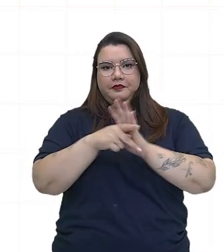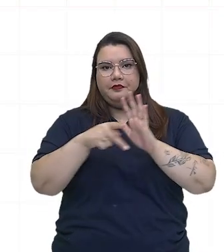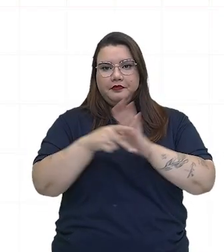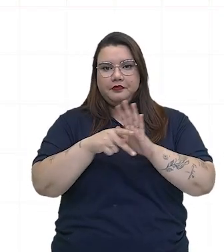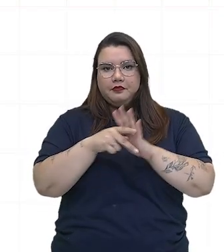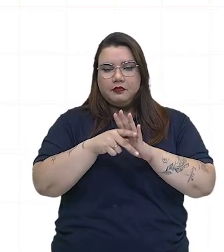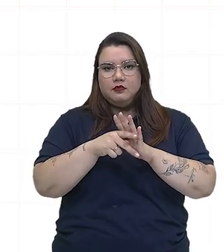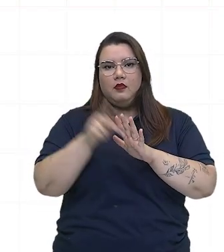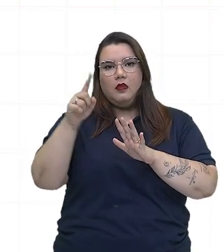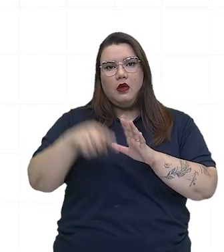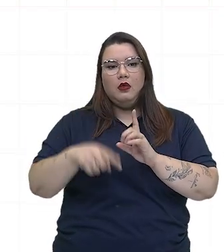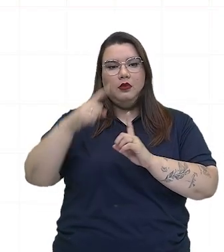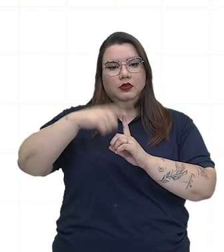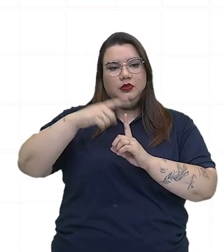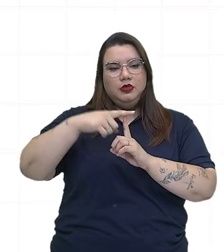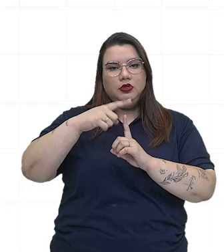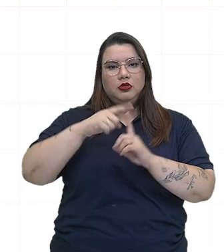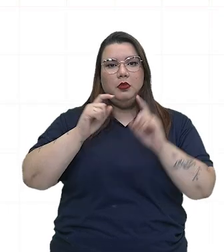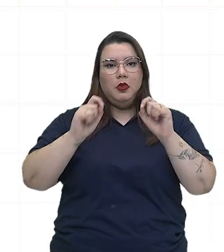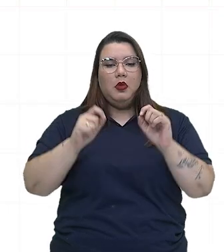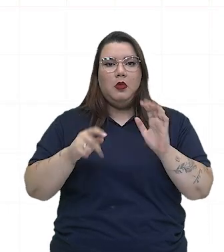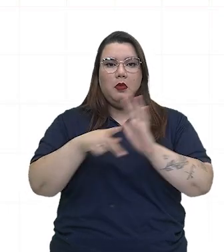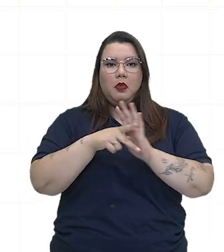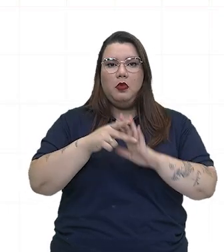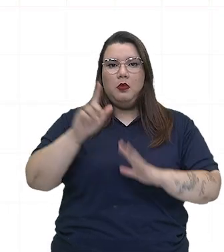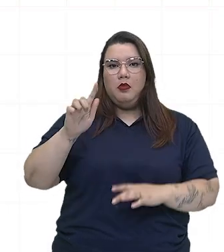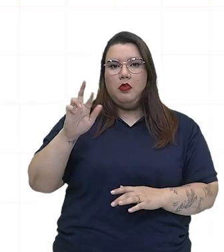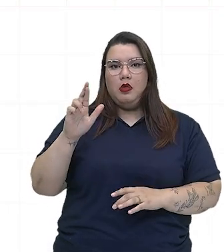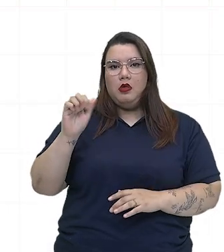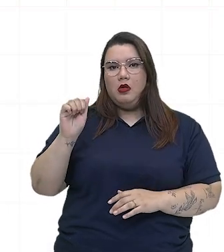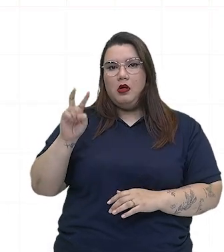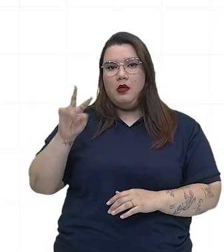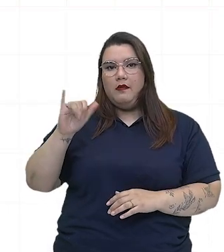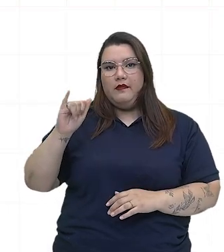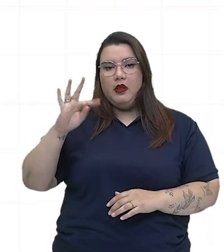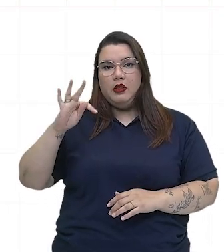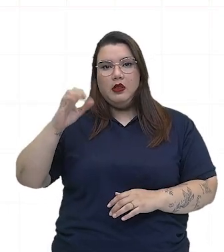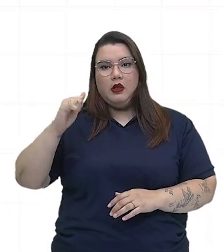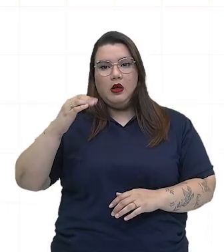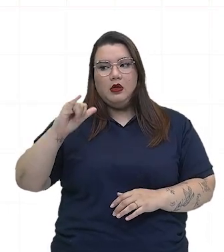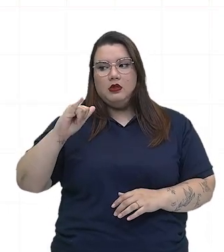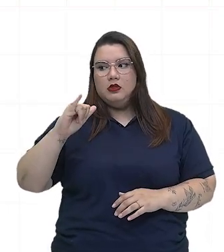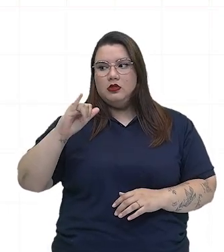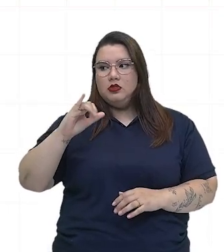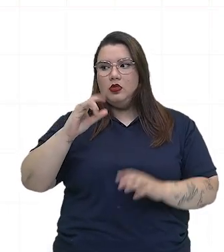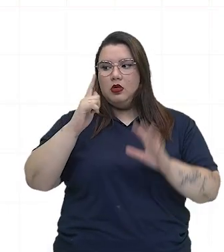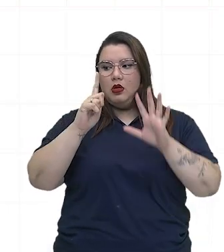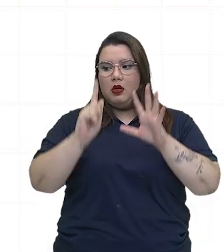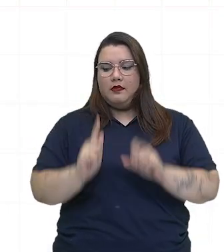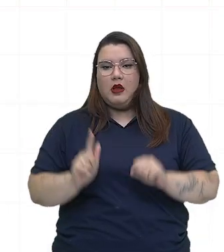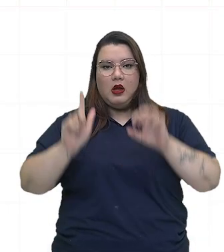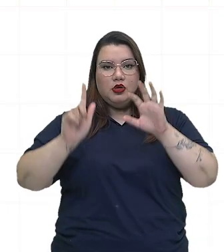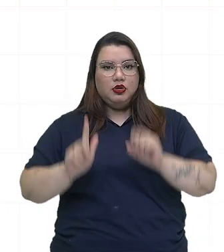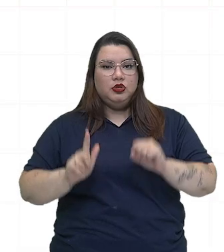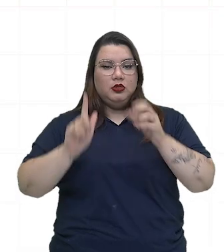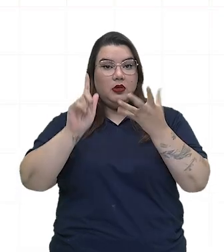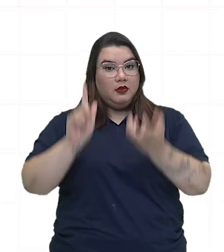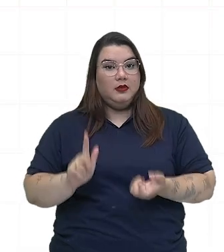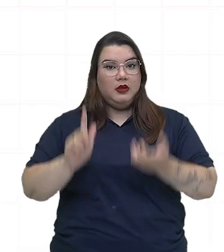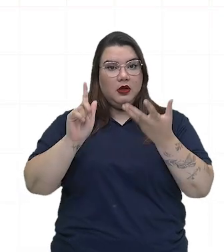força gravitacional da Lua, que fazia com que os continentes se movimentassem. E ele